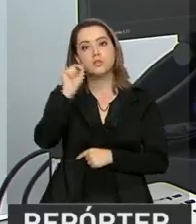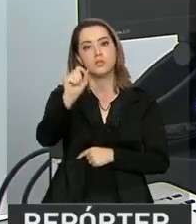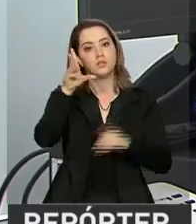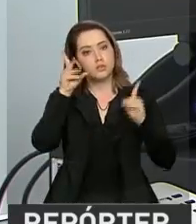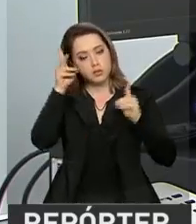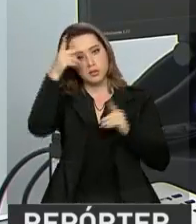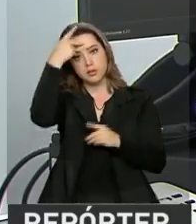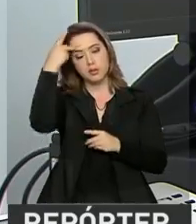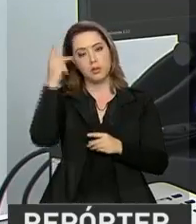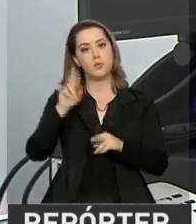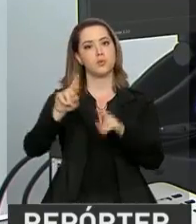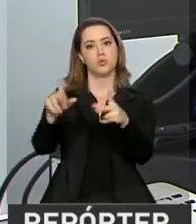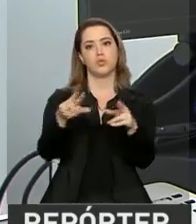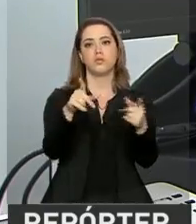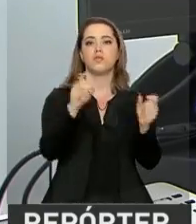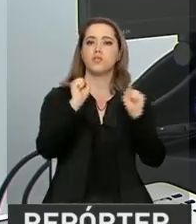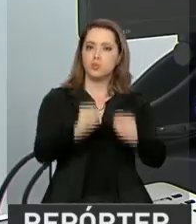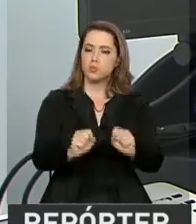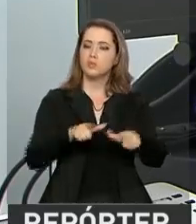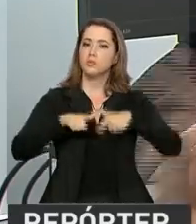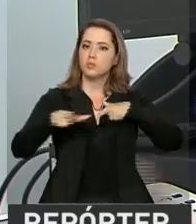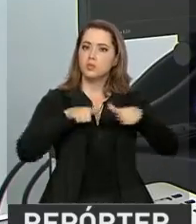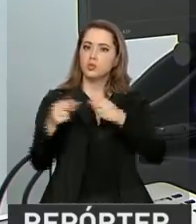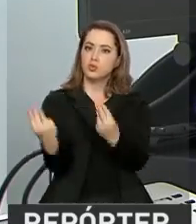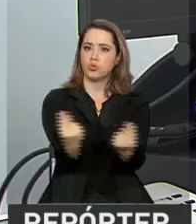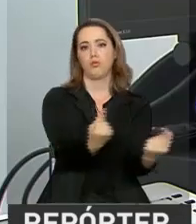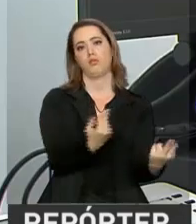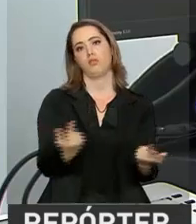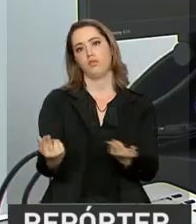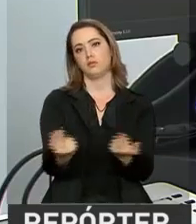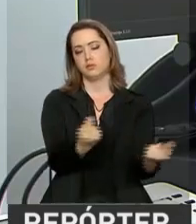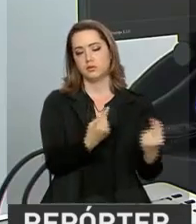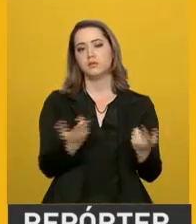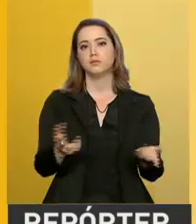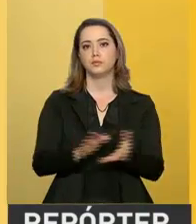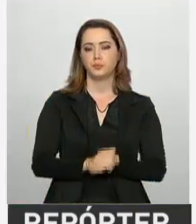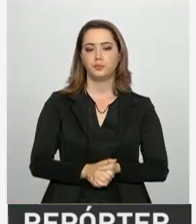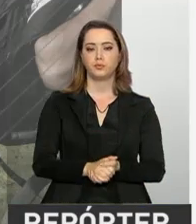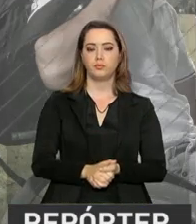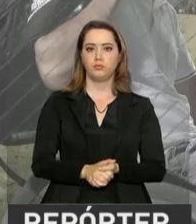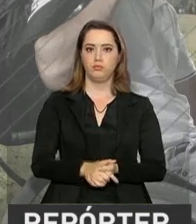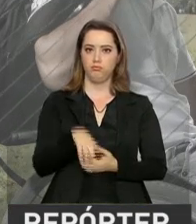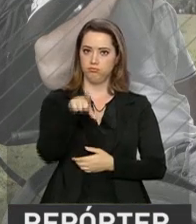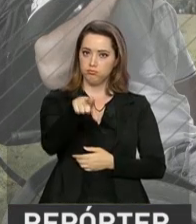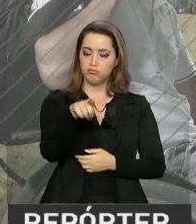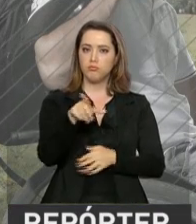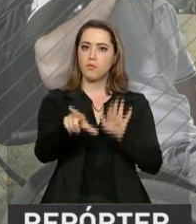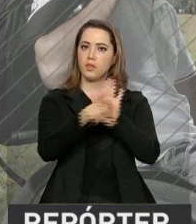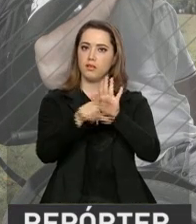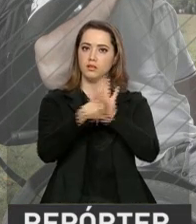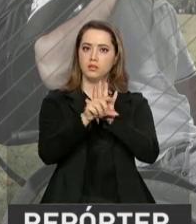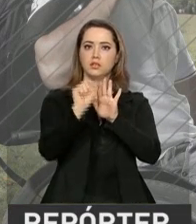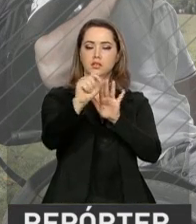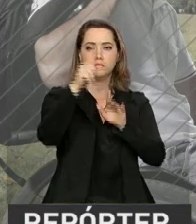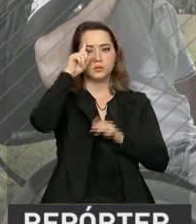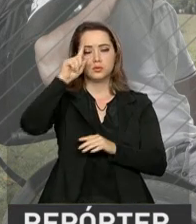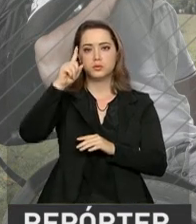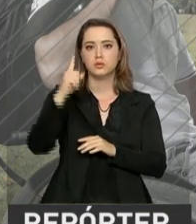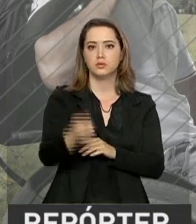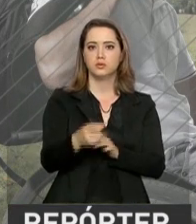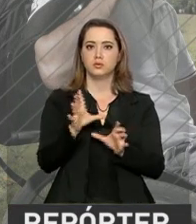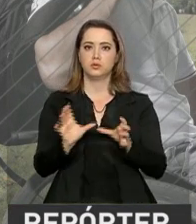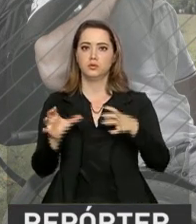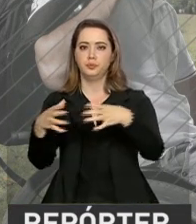diferentes pode dar o mesmo trabalho que com uma pessoa que você considera relativamente igual segundo a legislação são obrigadas a